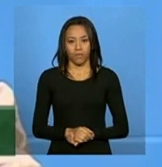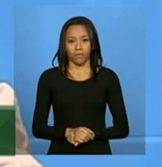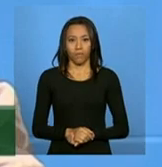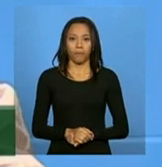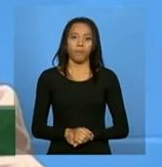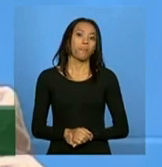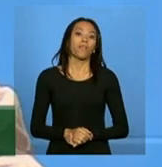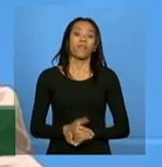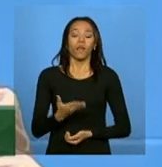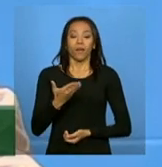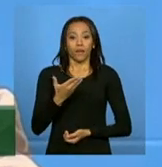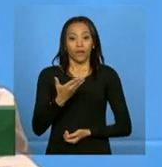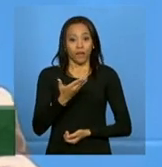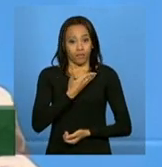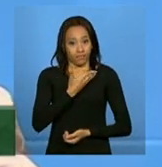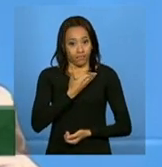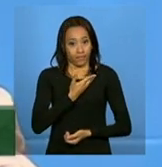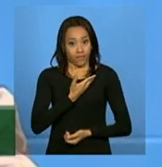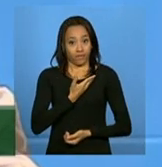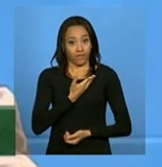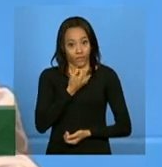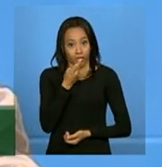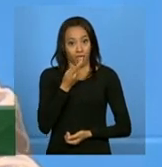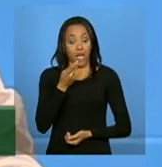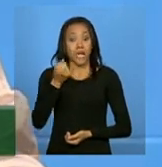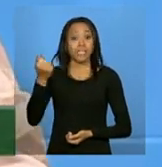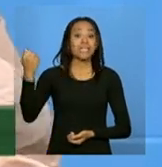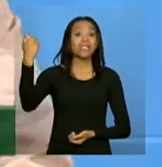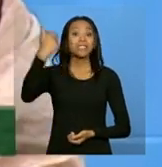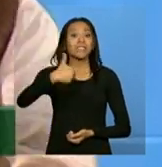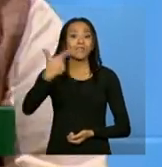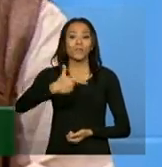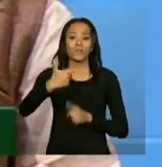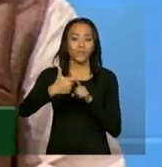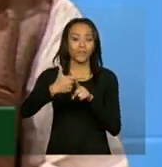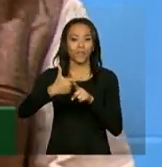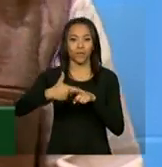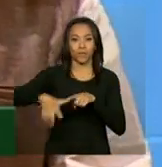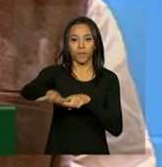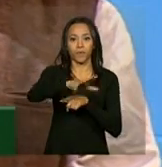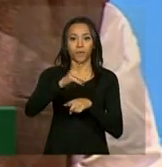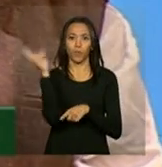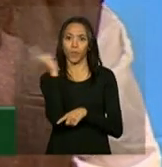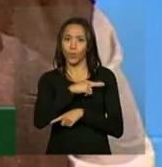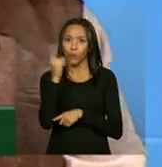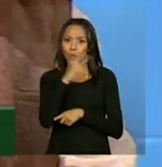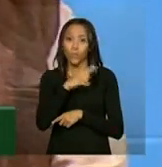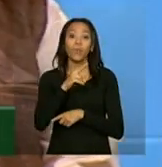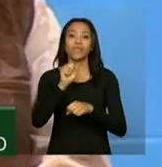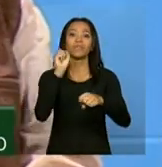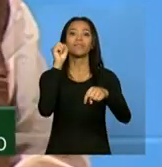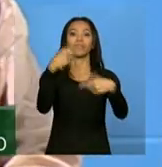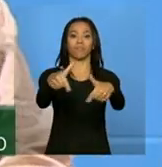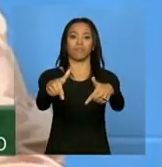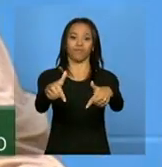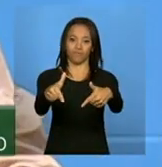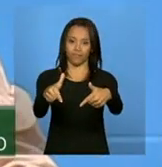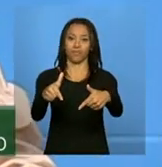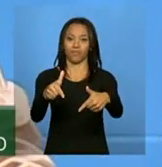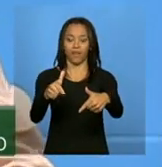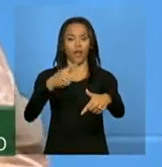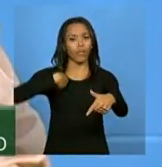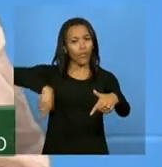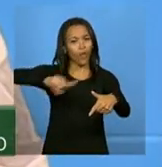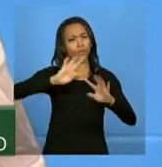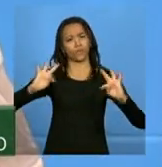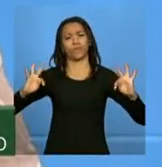Amigas, a segunda área importante é a emergência, que é a situação do emprego. Nós